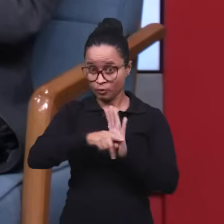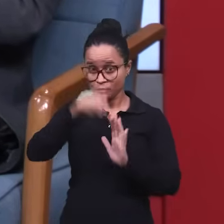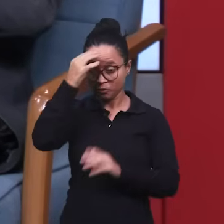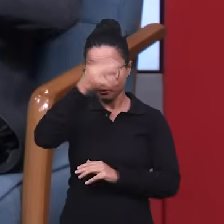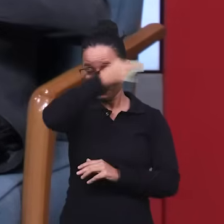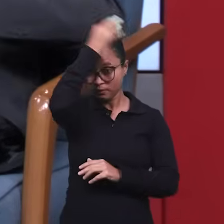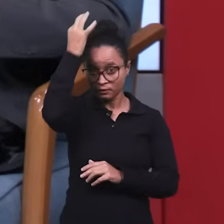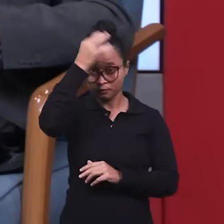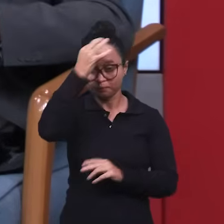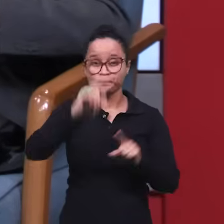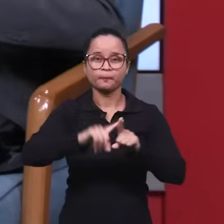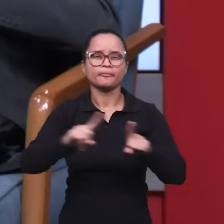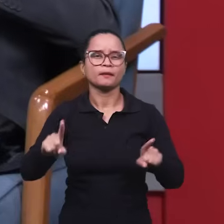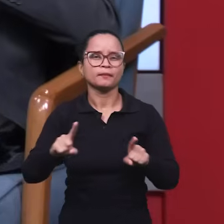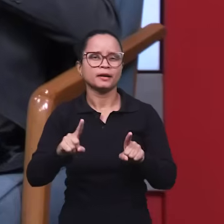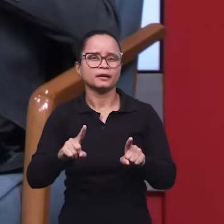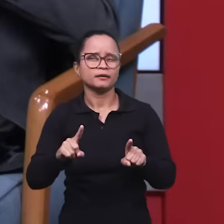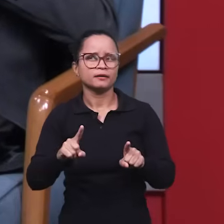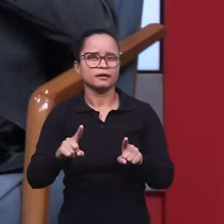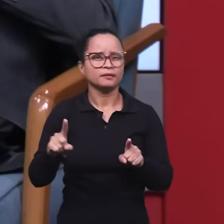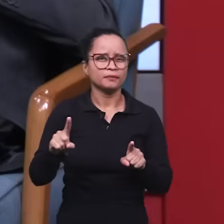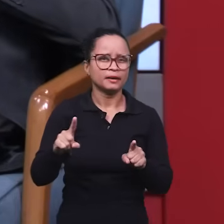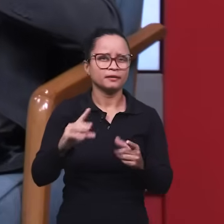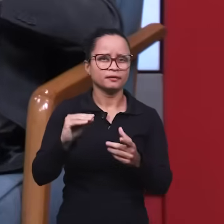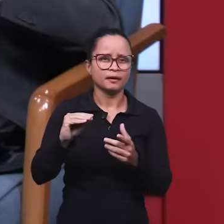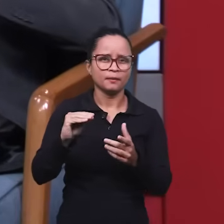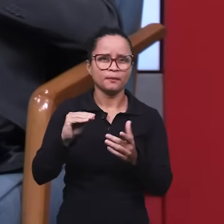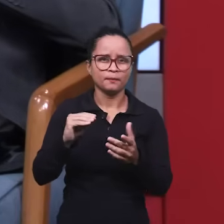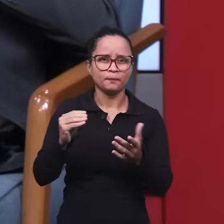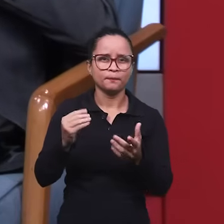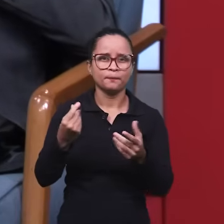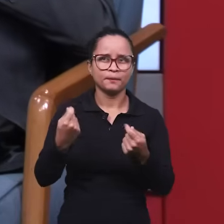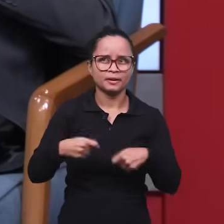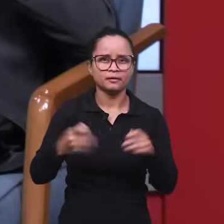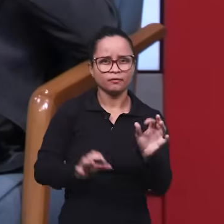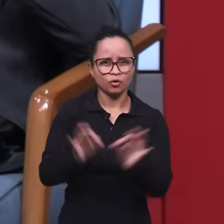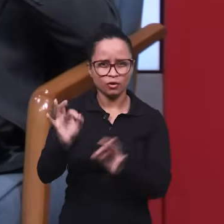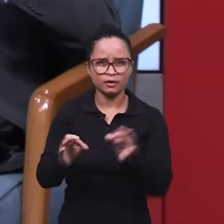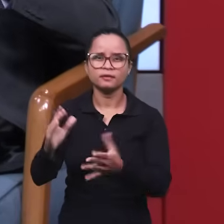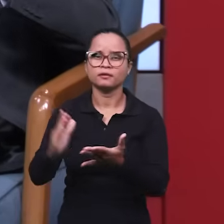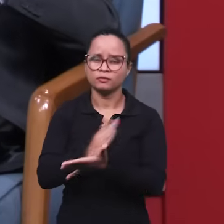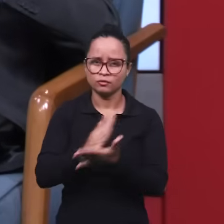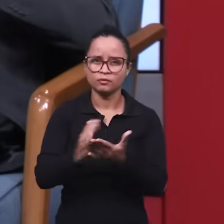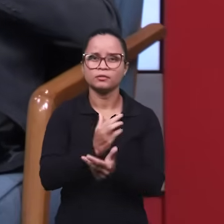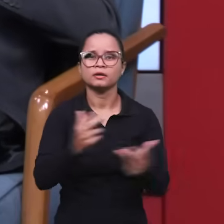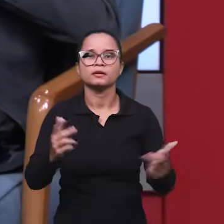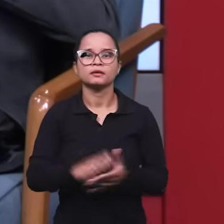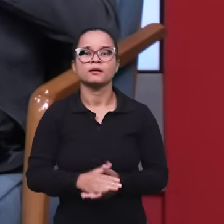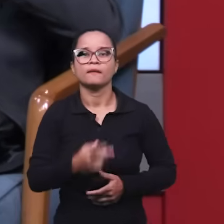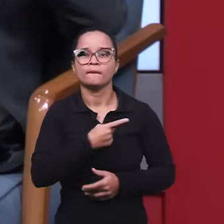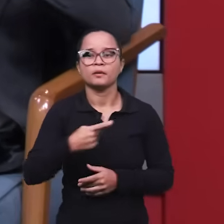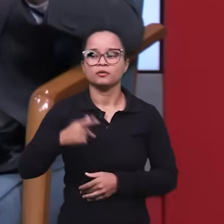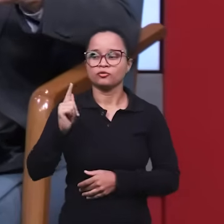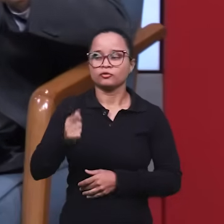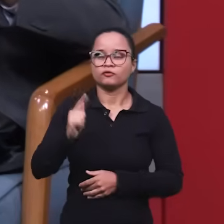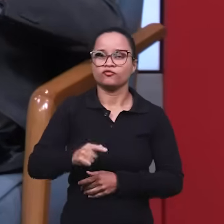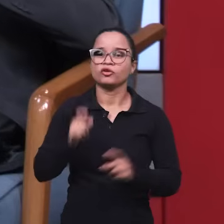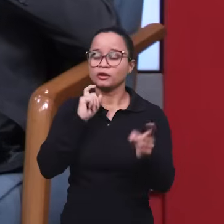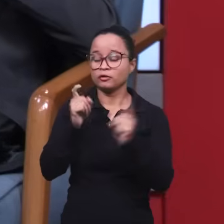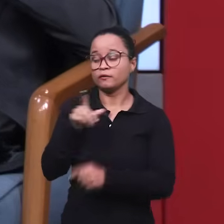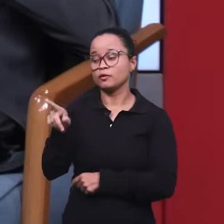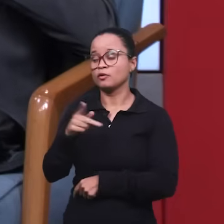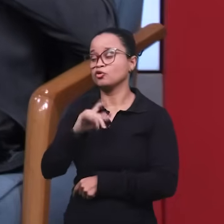do Espírito. Mas estava completo, tinha alguma coisa para consertar. O pastor Gedeuti, na época, na reunião,